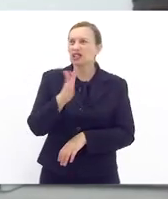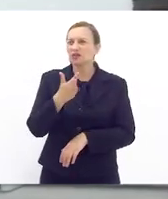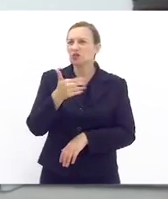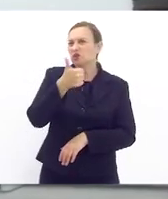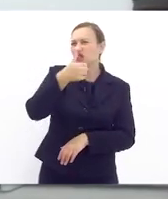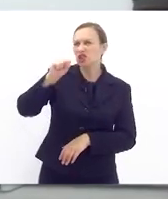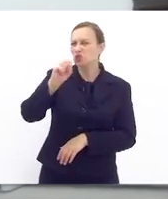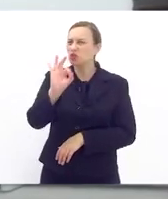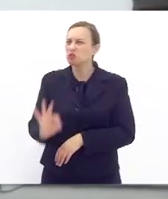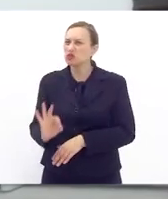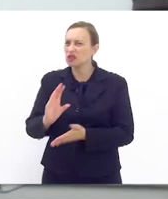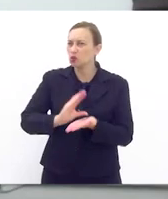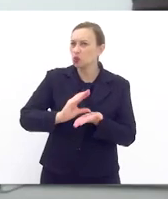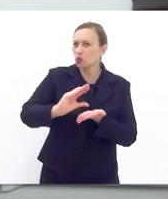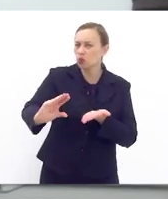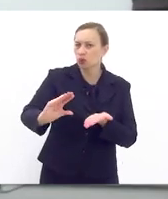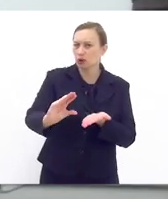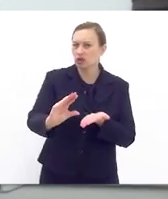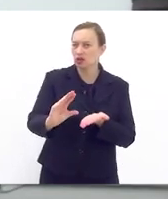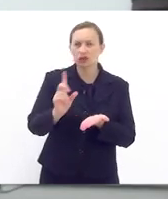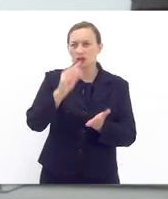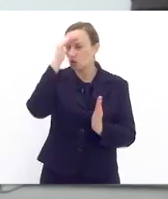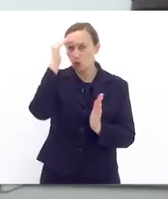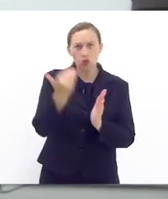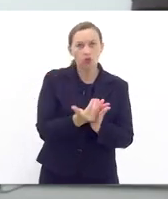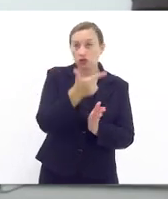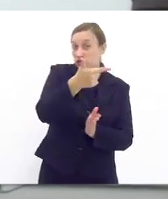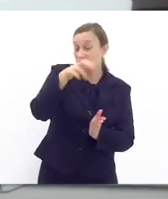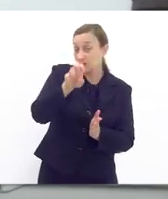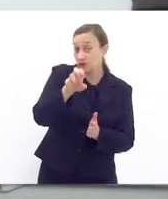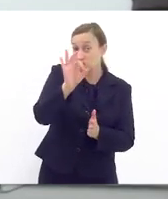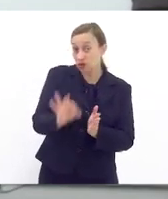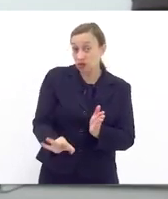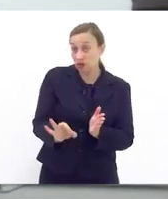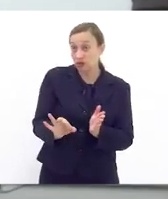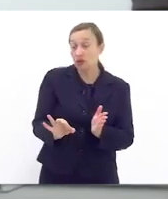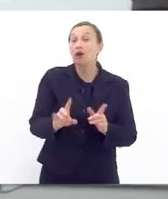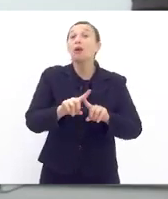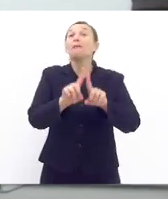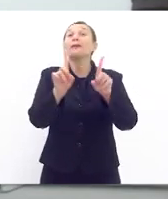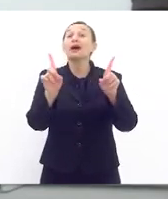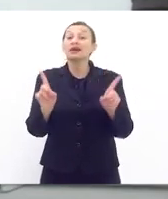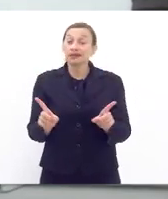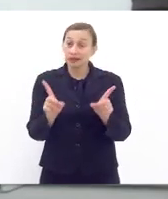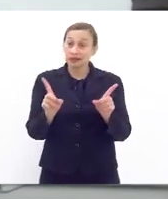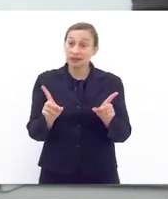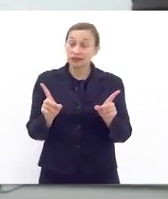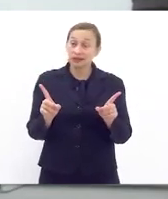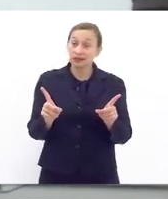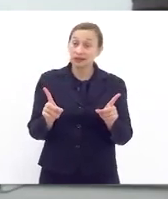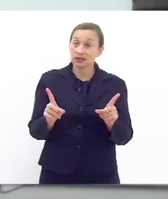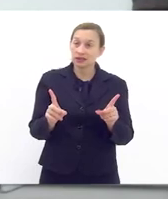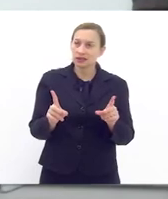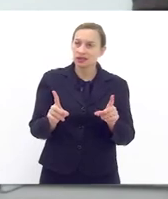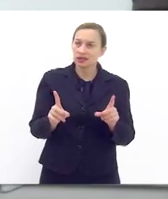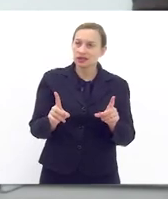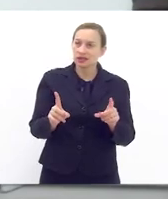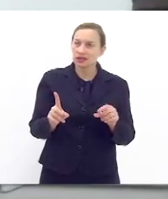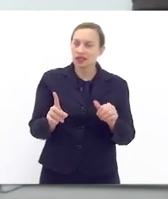18% desse repasse nem cumpre os 25% mas a técnica foi